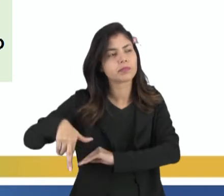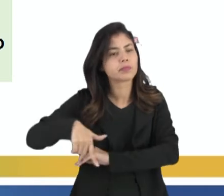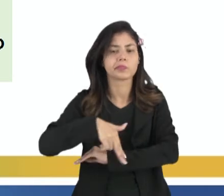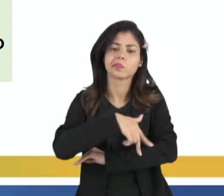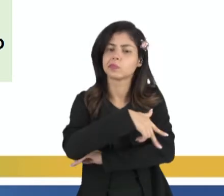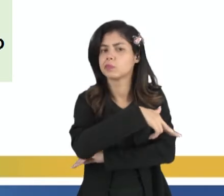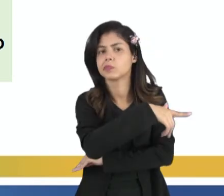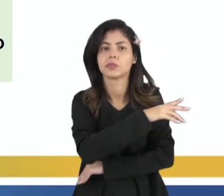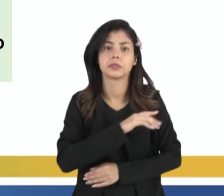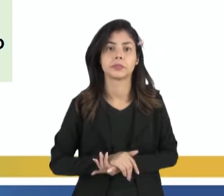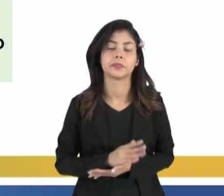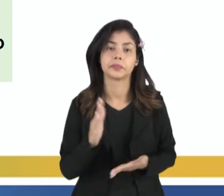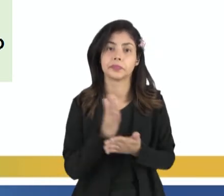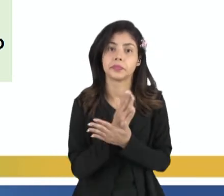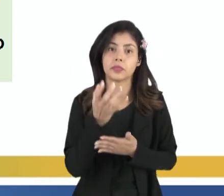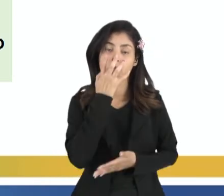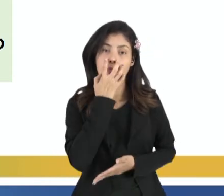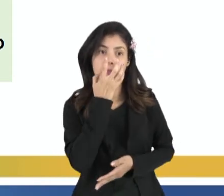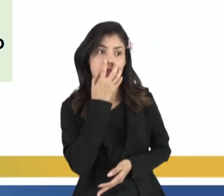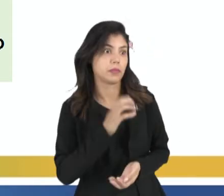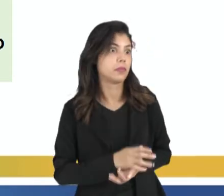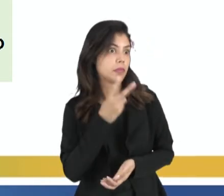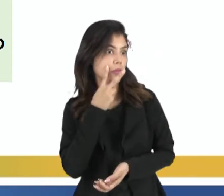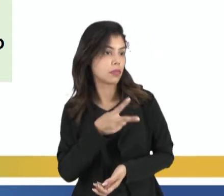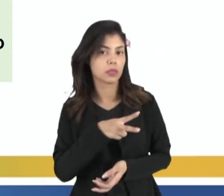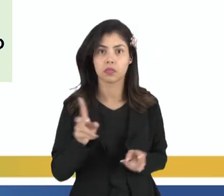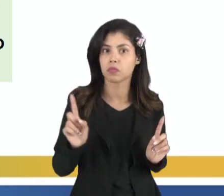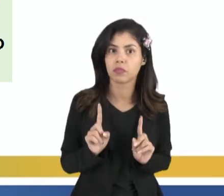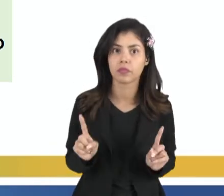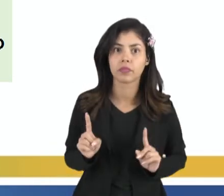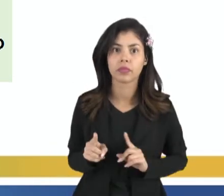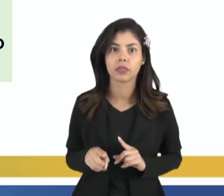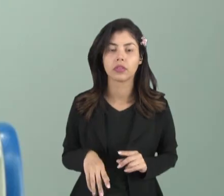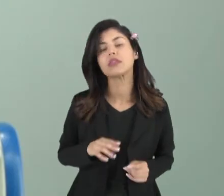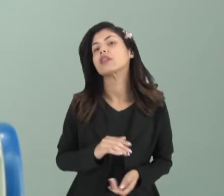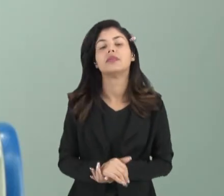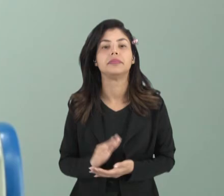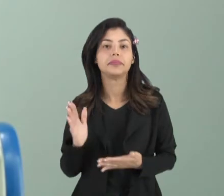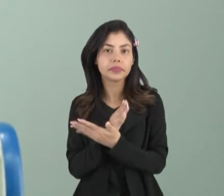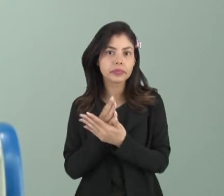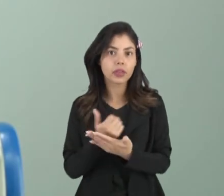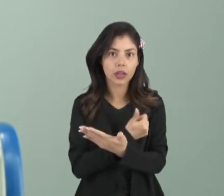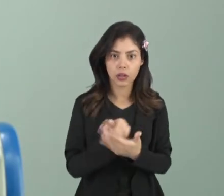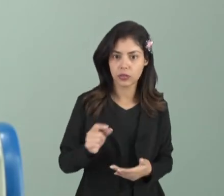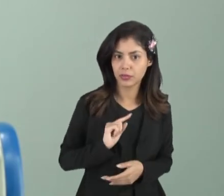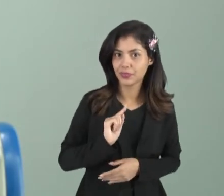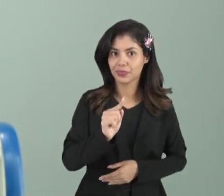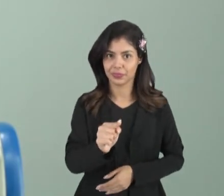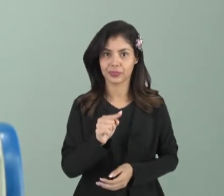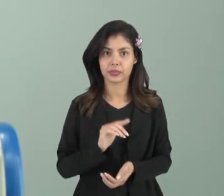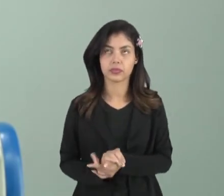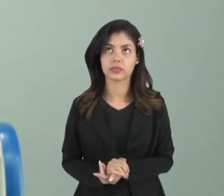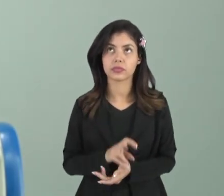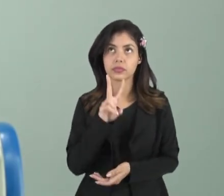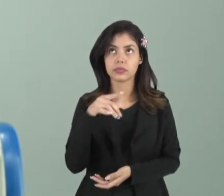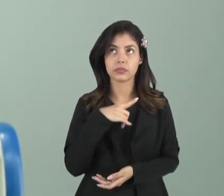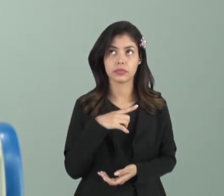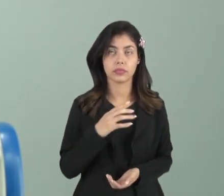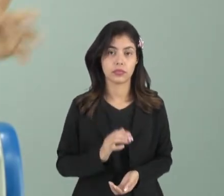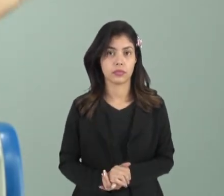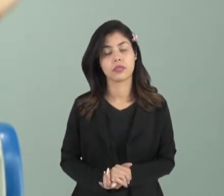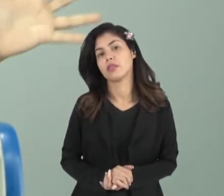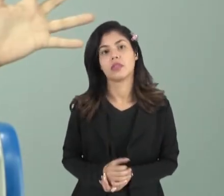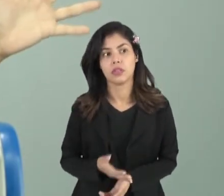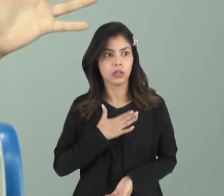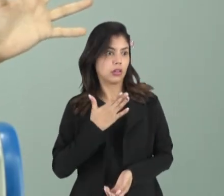aí de repente algum cachorro que você não estava visualizando, ele começa a ter alguma ação contra você. Você vai ter uma